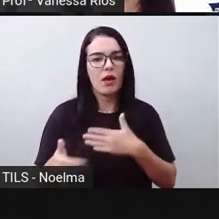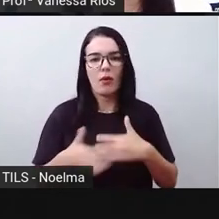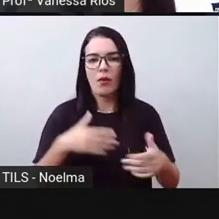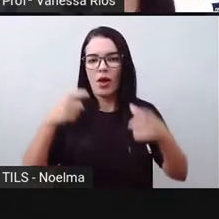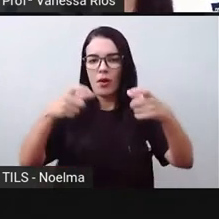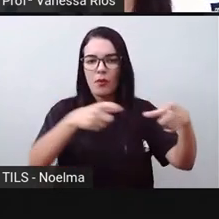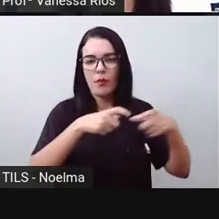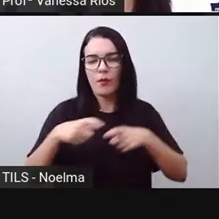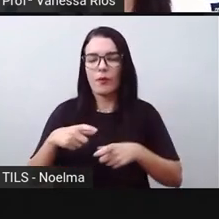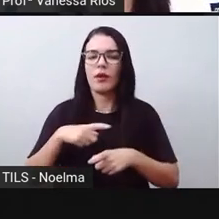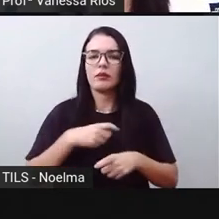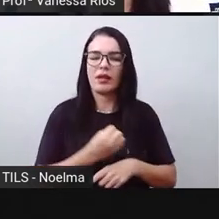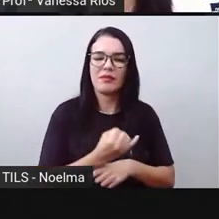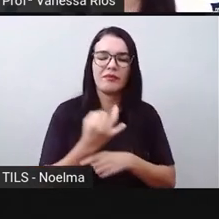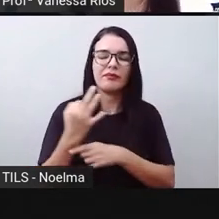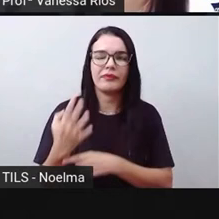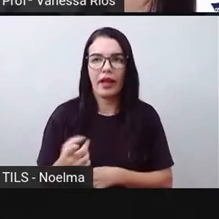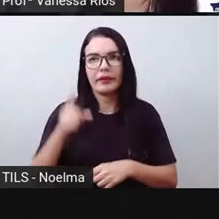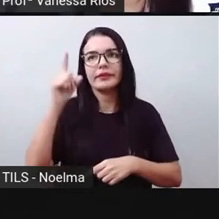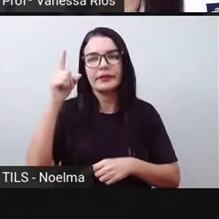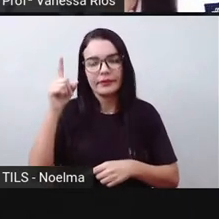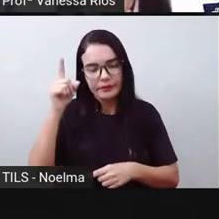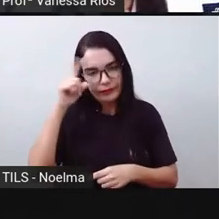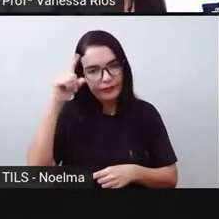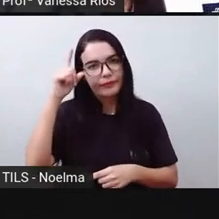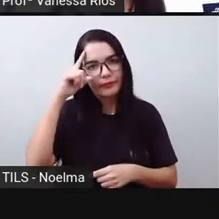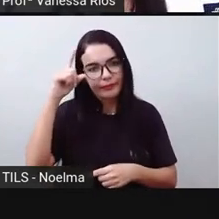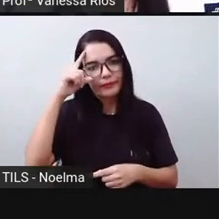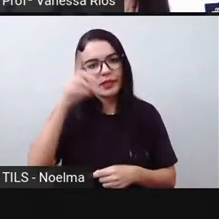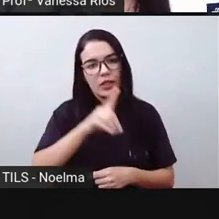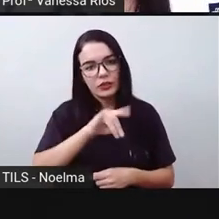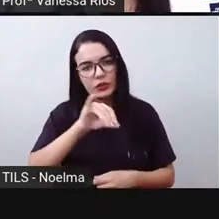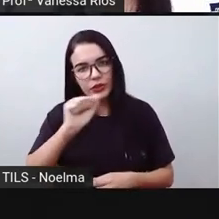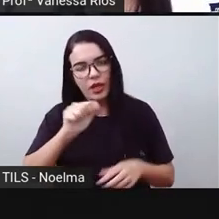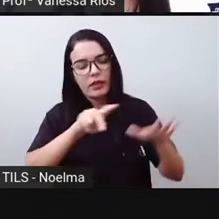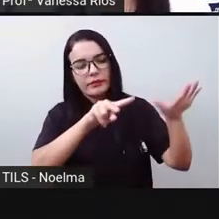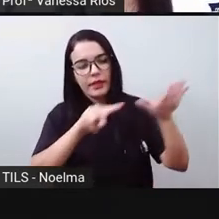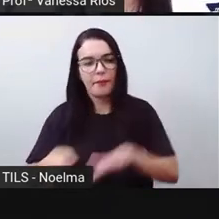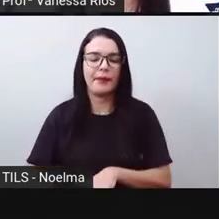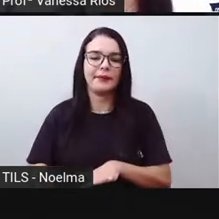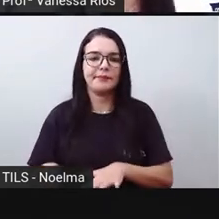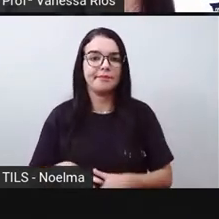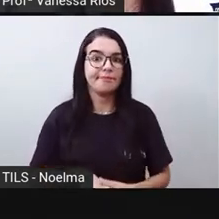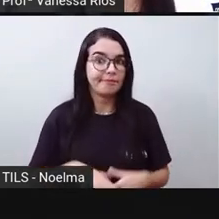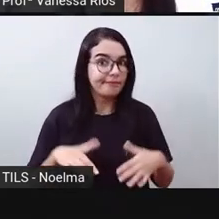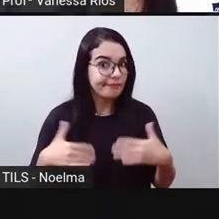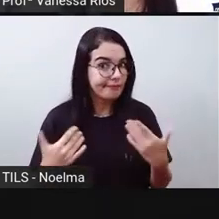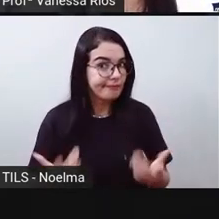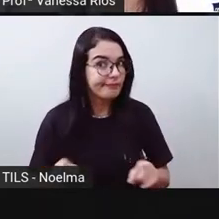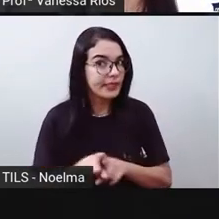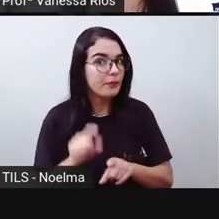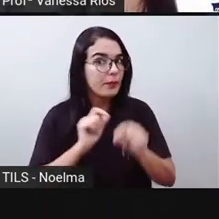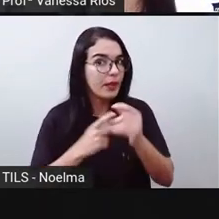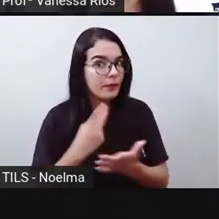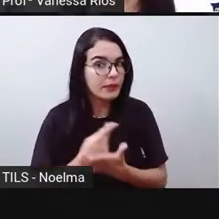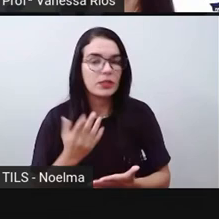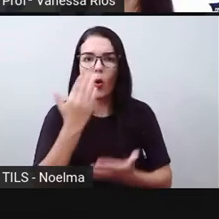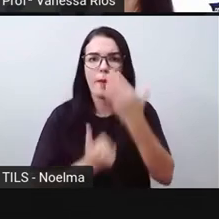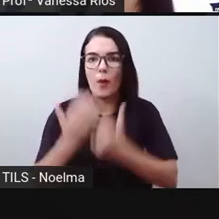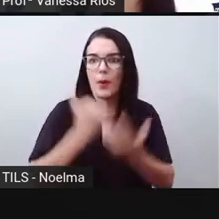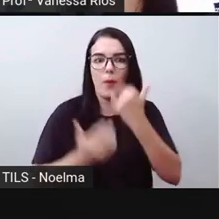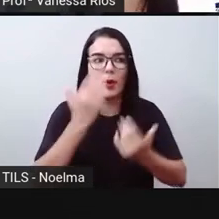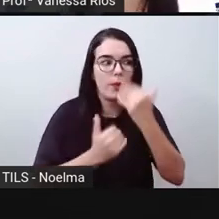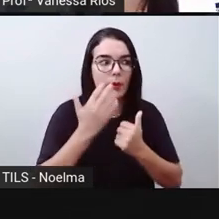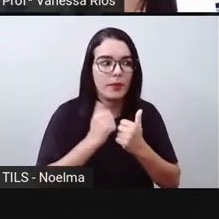lugar e em várias vezes na semana e ao dia. Então, quem sofre de bulimia nervosa vai comer em excesso